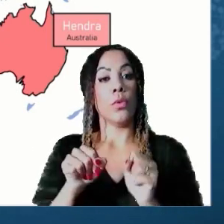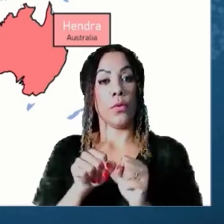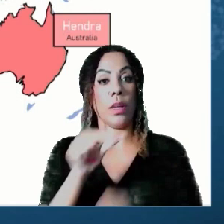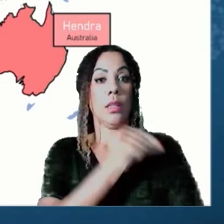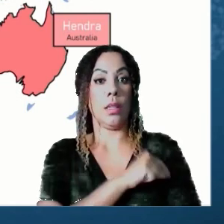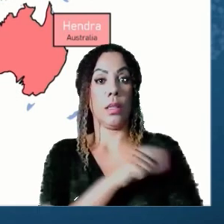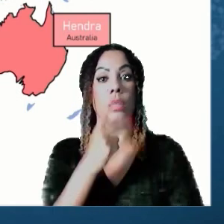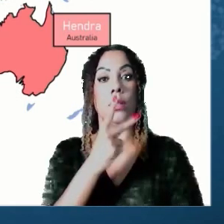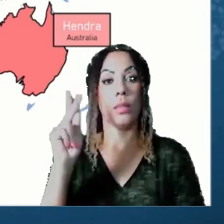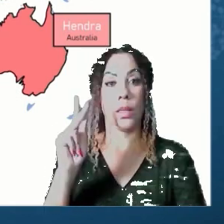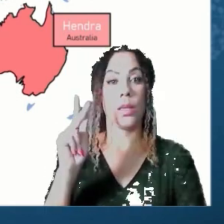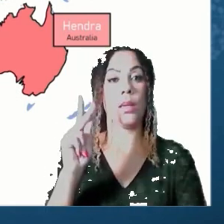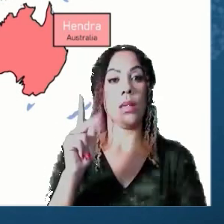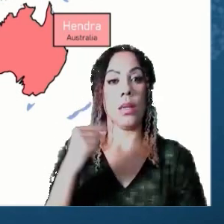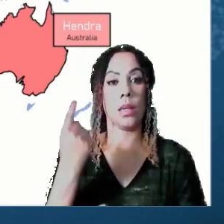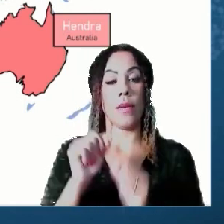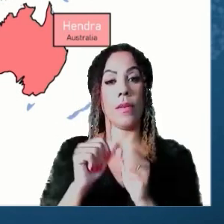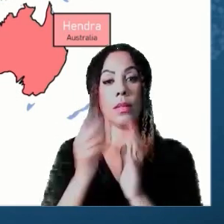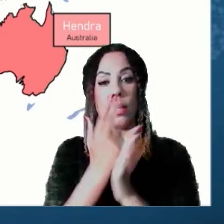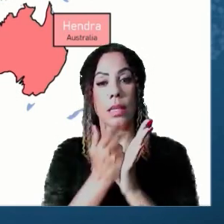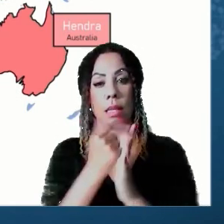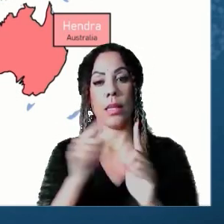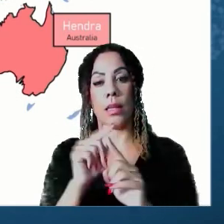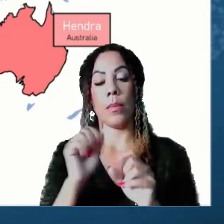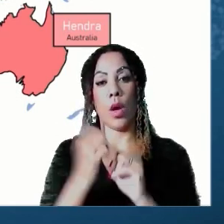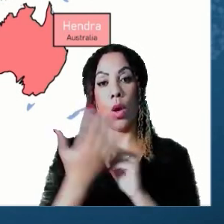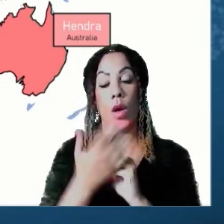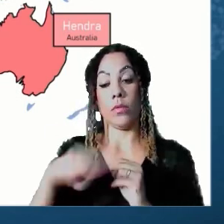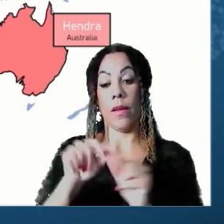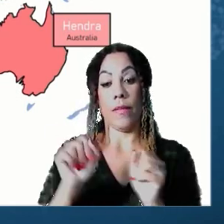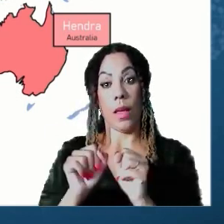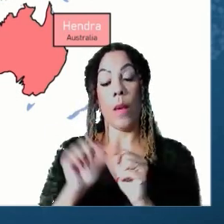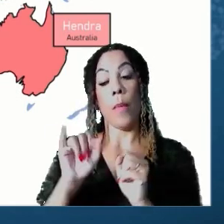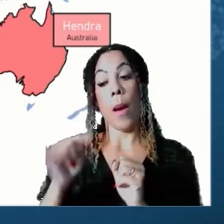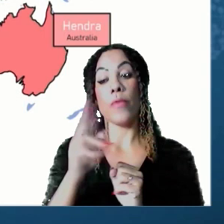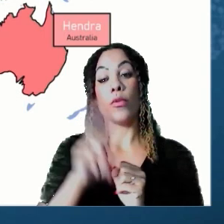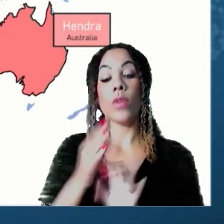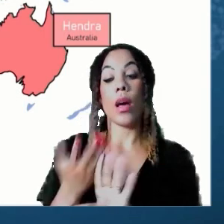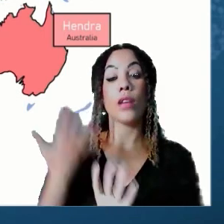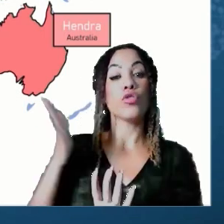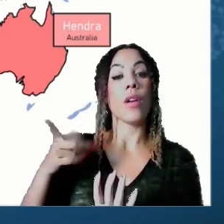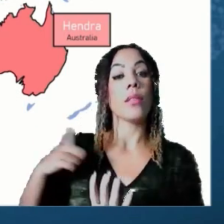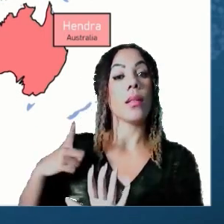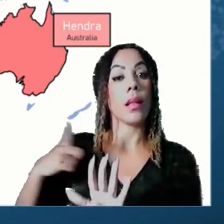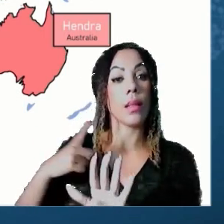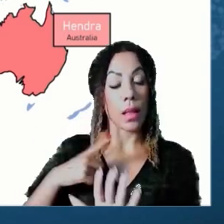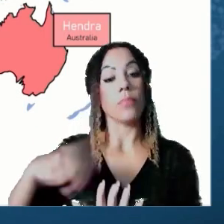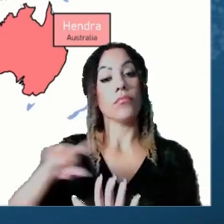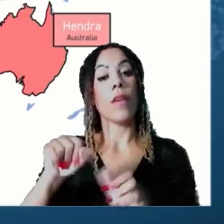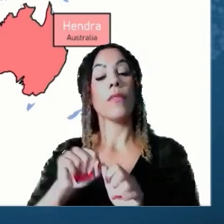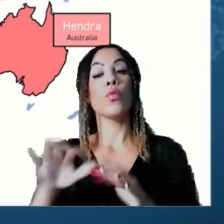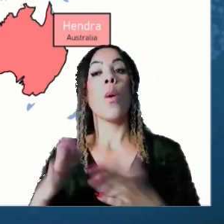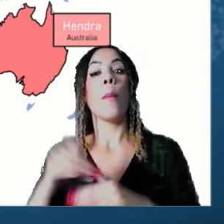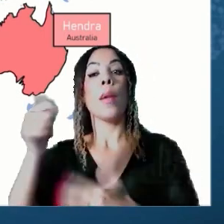do MERS e o desenho também da vacina da Covid, podemos utilizar as vacinas que já foram feitas para nos dizer qual será a melhor